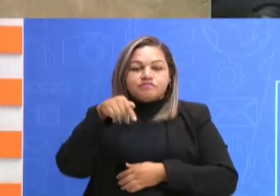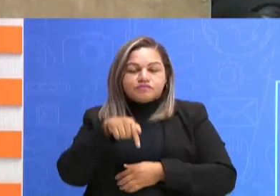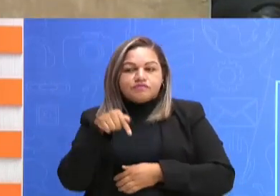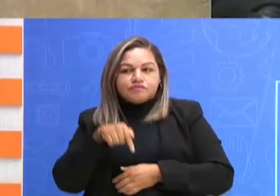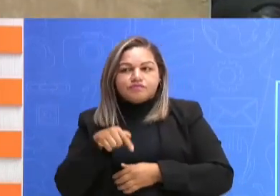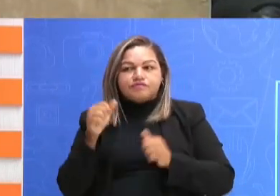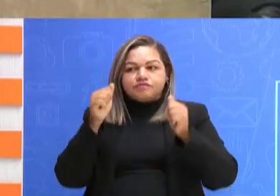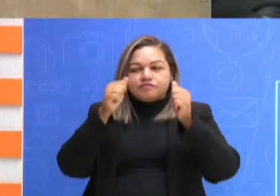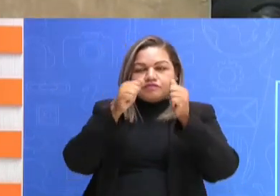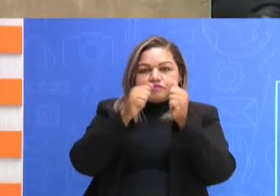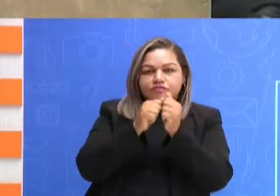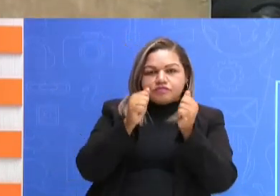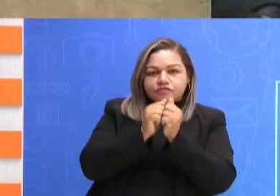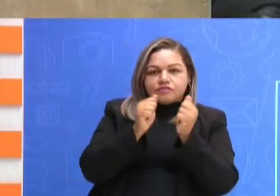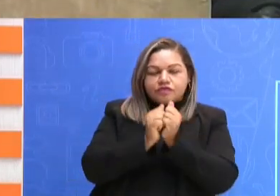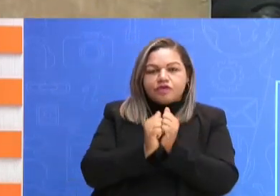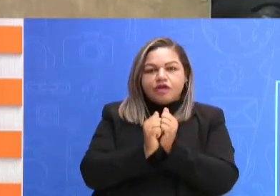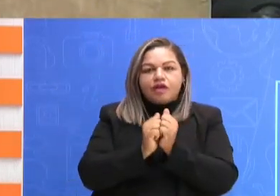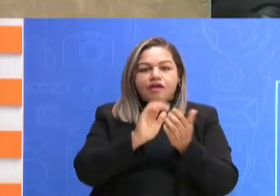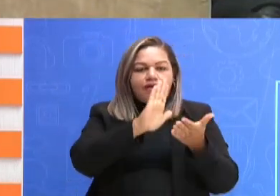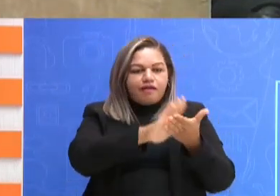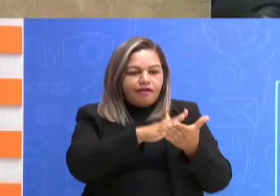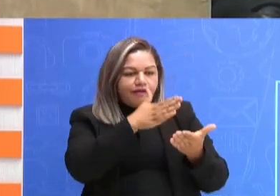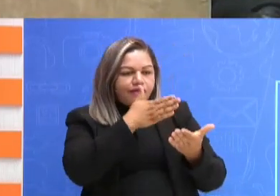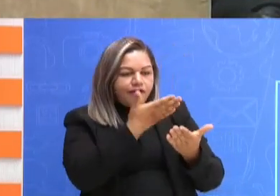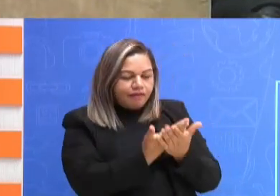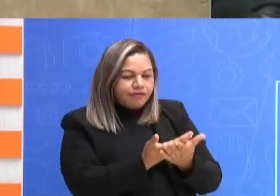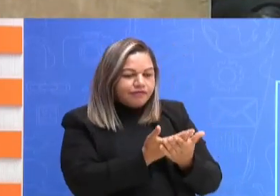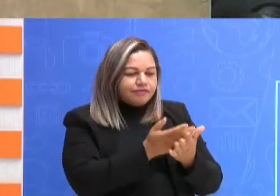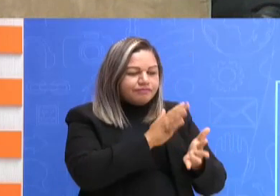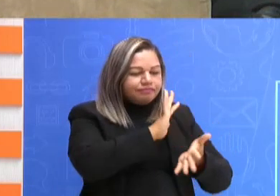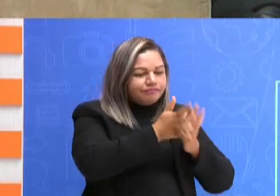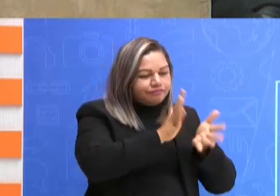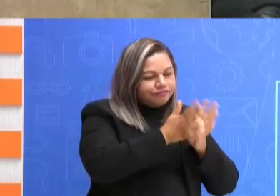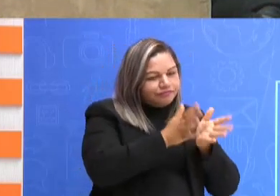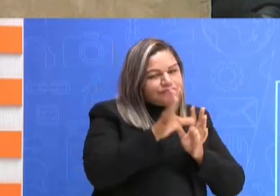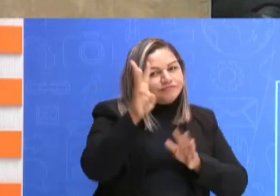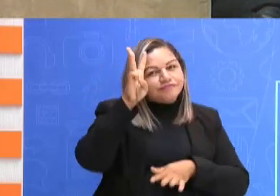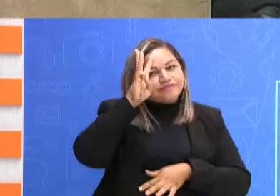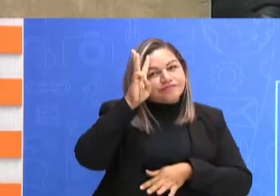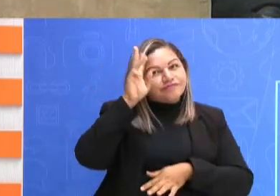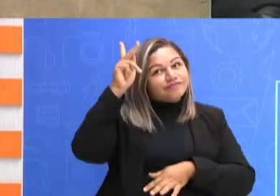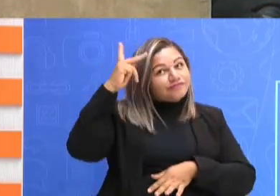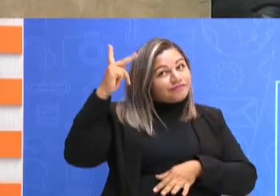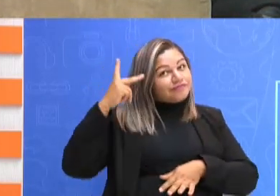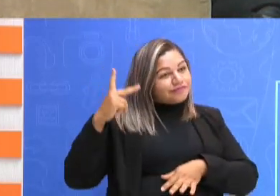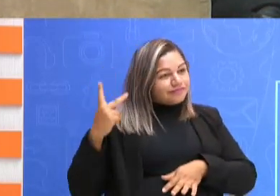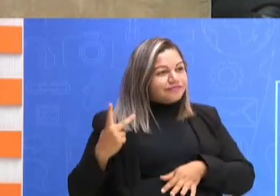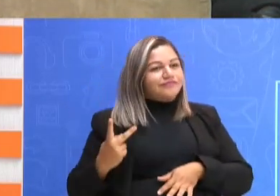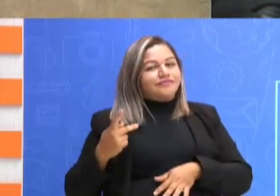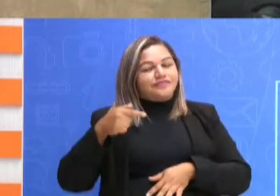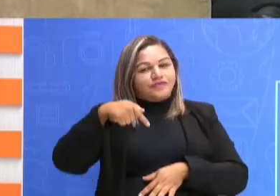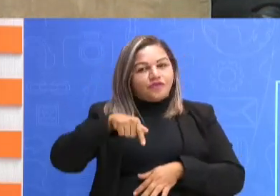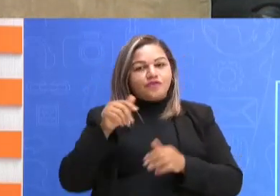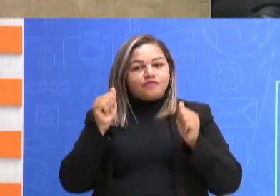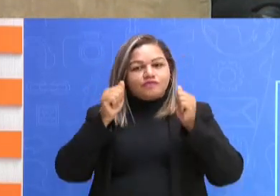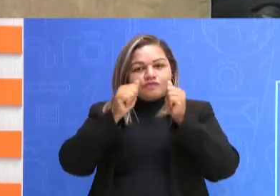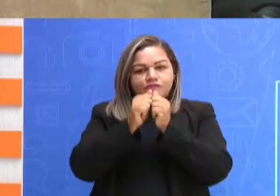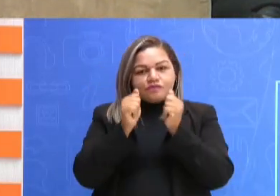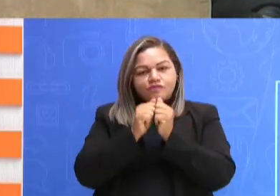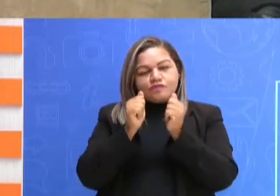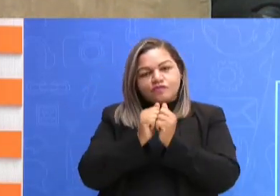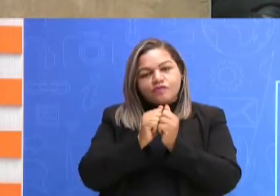estúdios e juntamente com ele estão aqui as nossas intérpretes de Libras, a Vivian e a Hidra, né? Aqui nos acompanhando